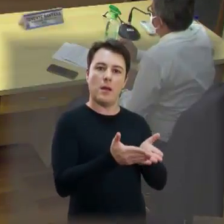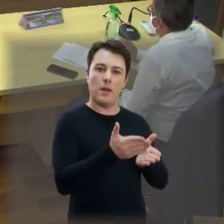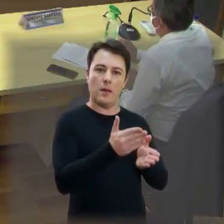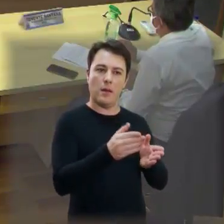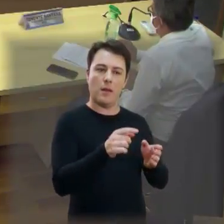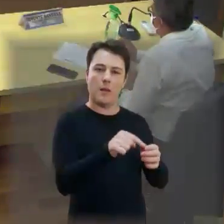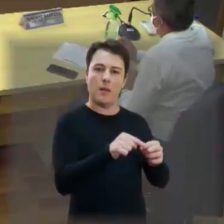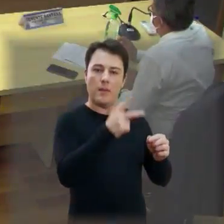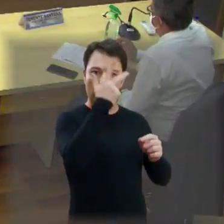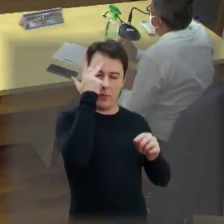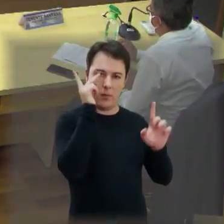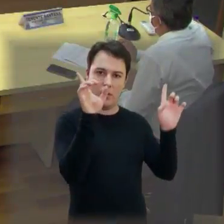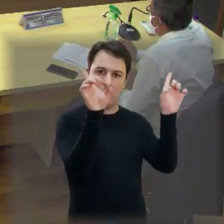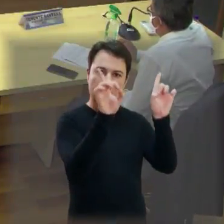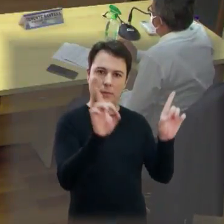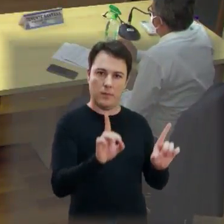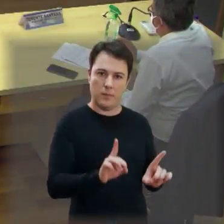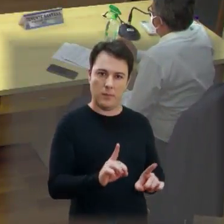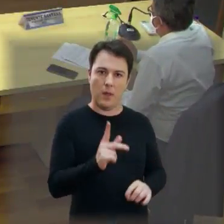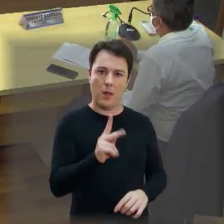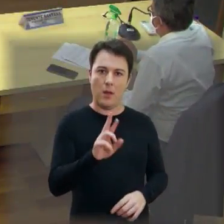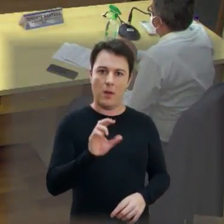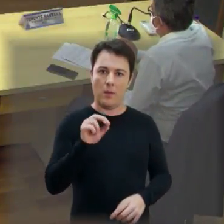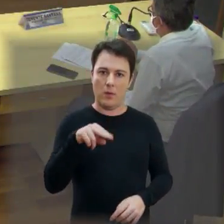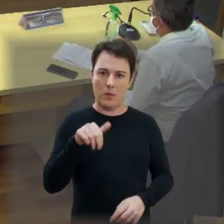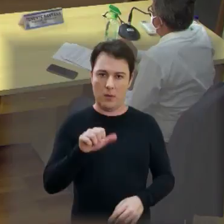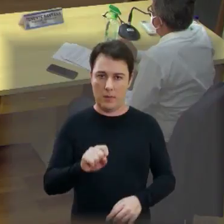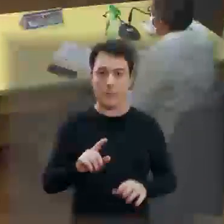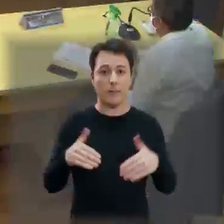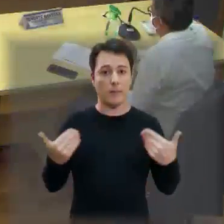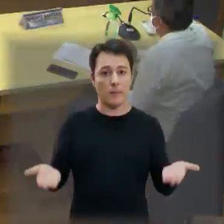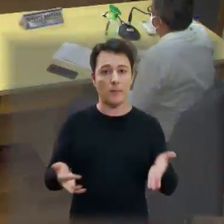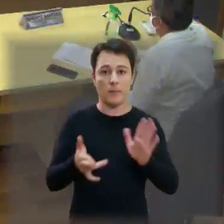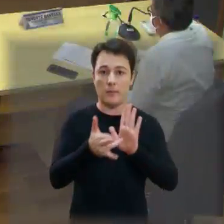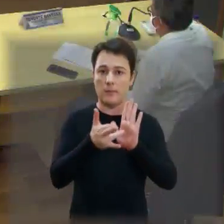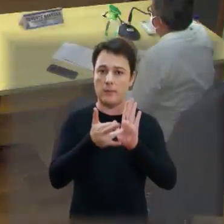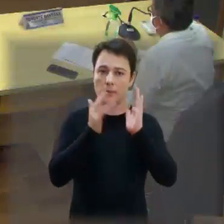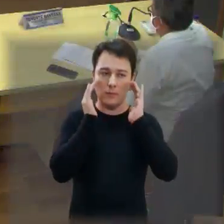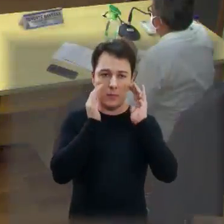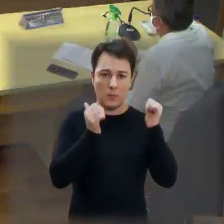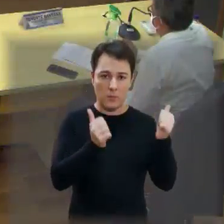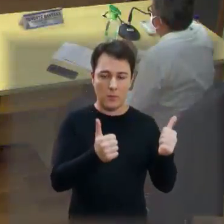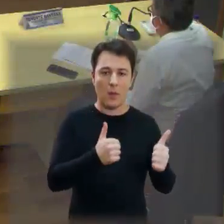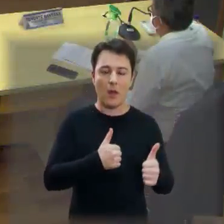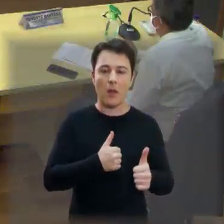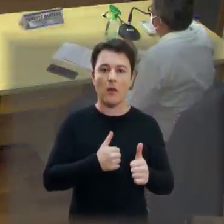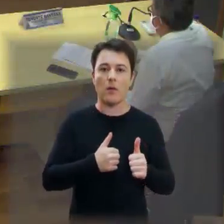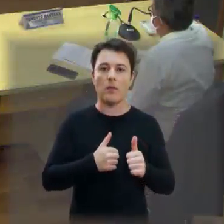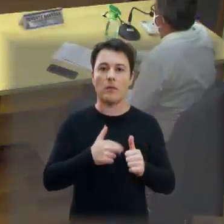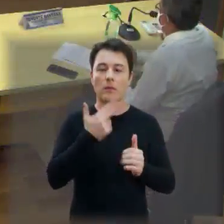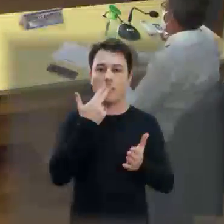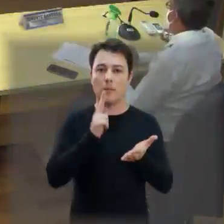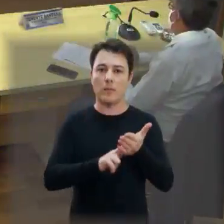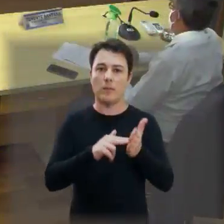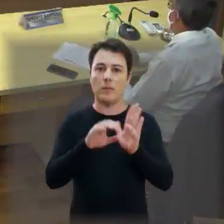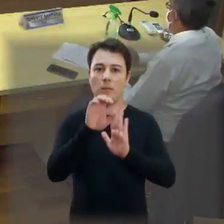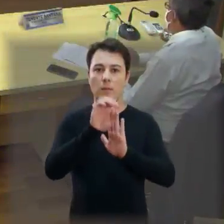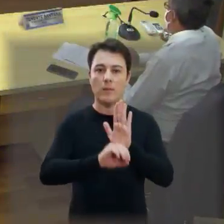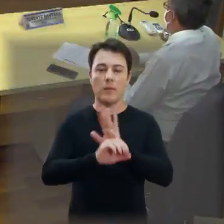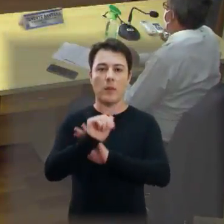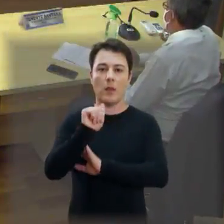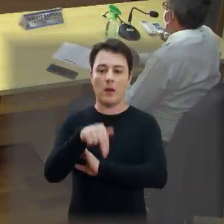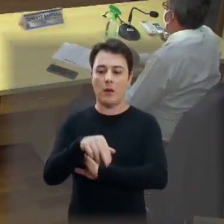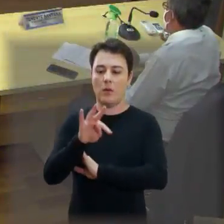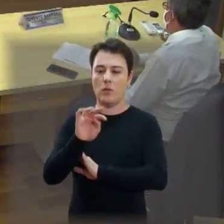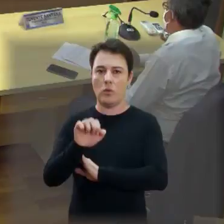caso do PRONAS. E queiro, satisfeita as formalidades regimentais, seja oficiado ao senhor Antônio Brito,